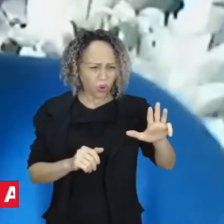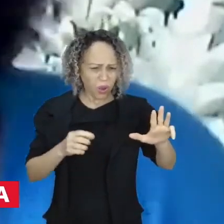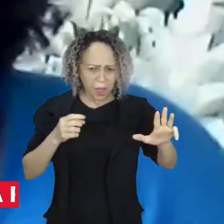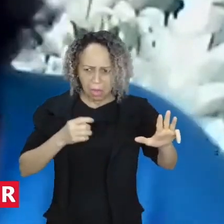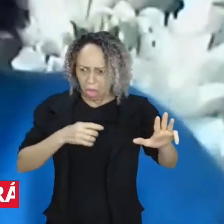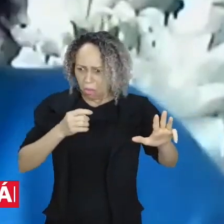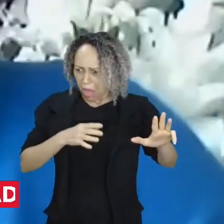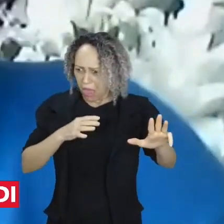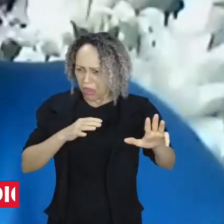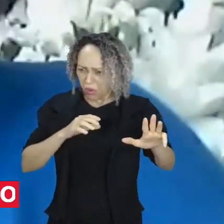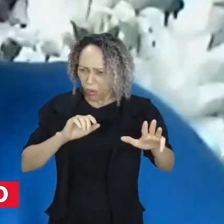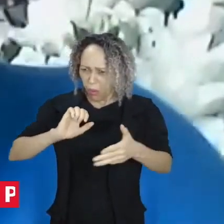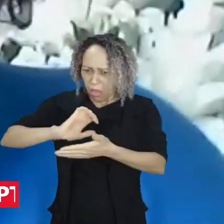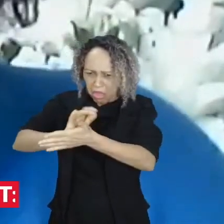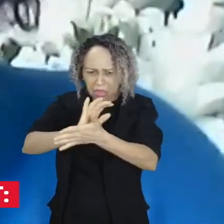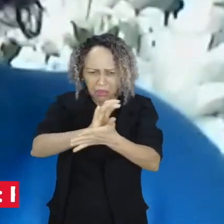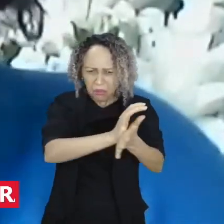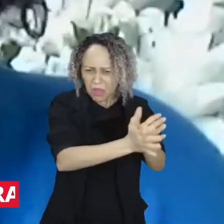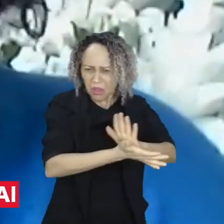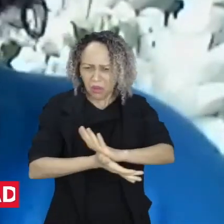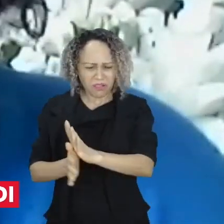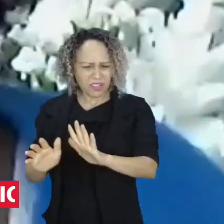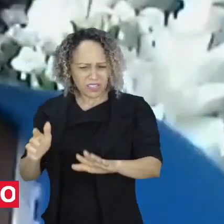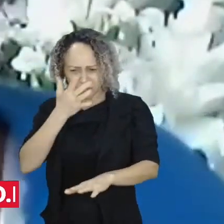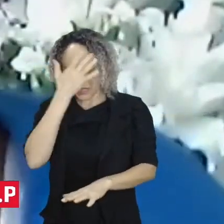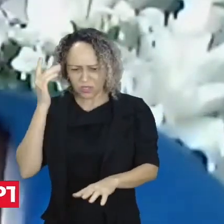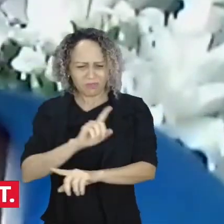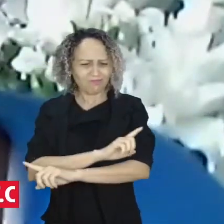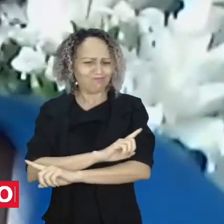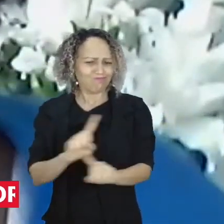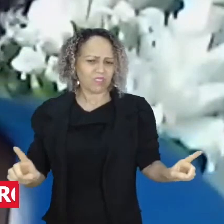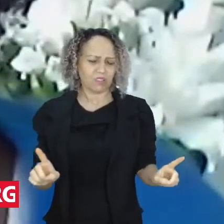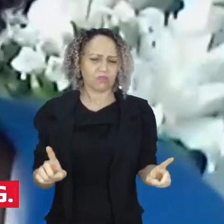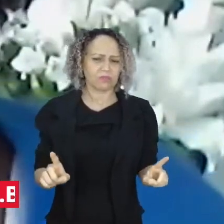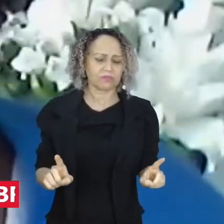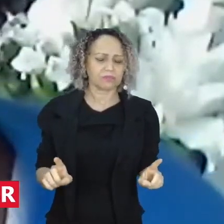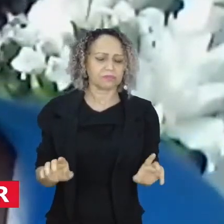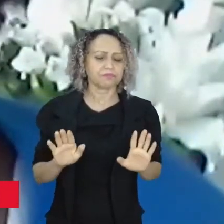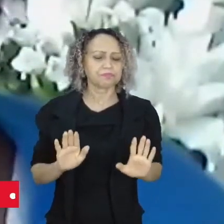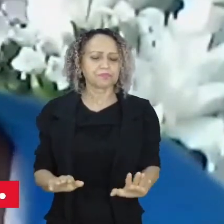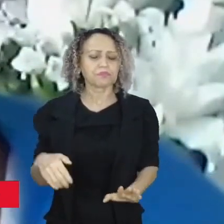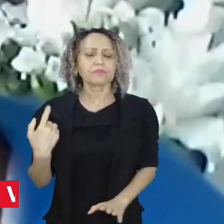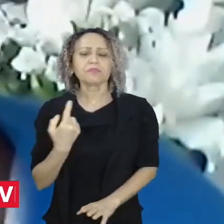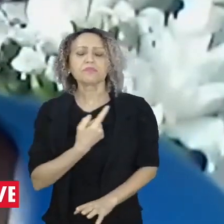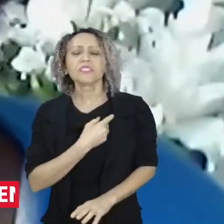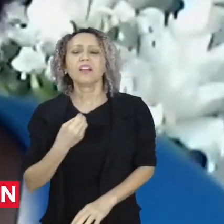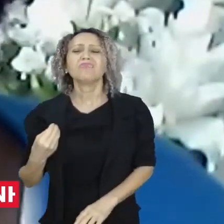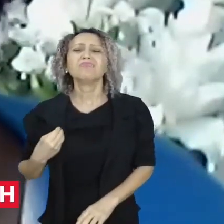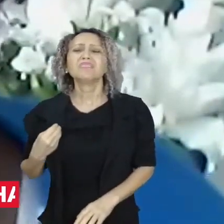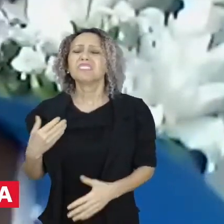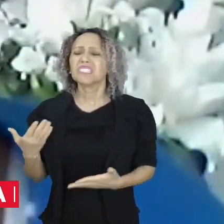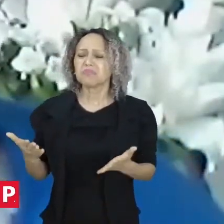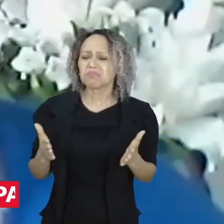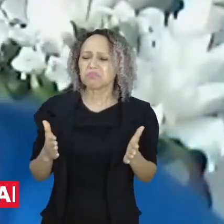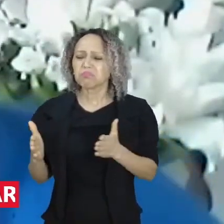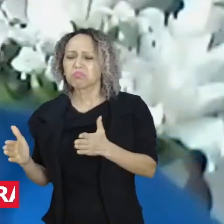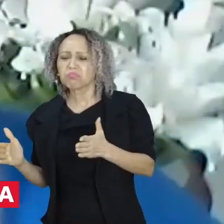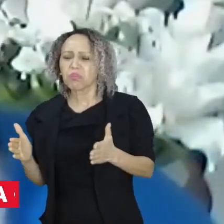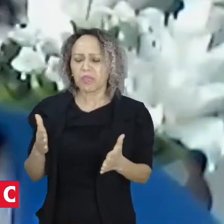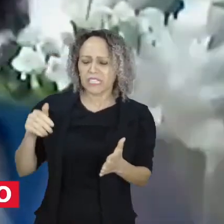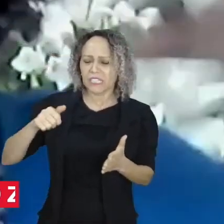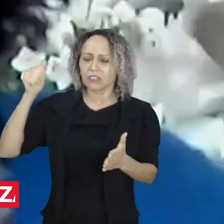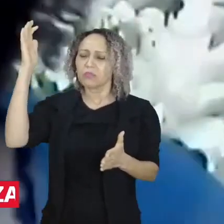realidade brasileira, e reconhecendo né, e o presidente Lula e a